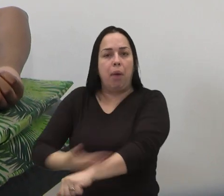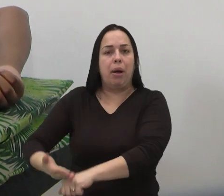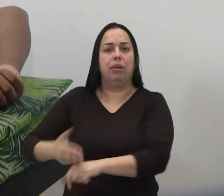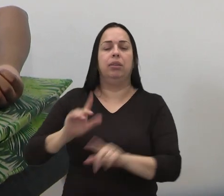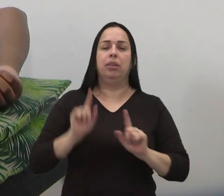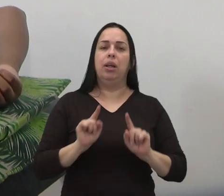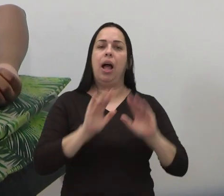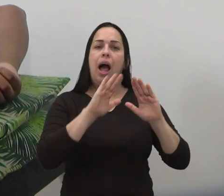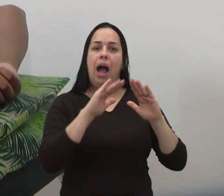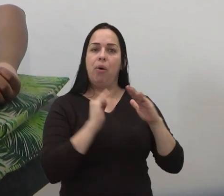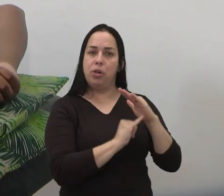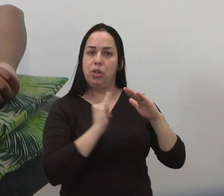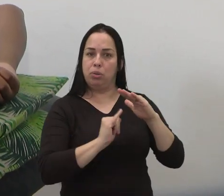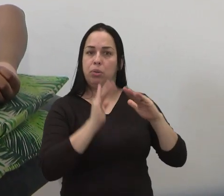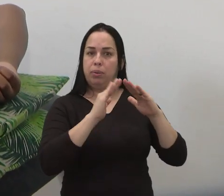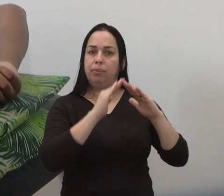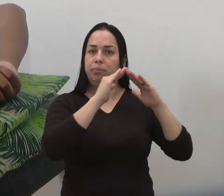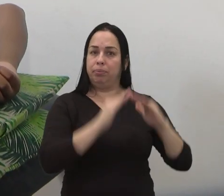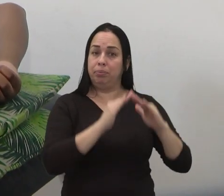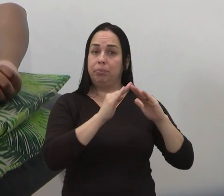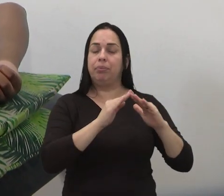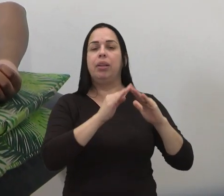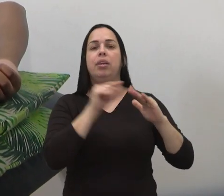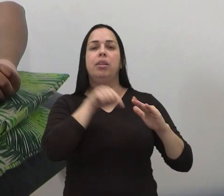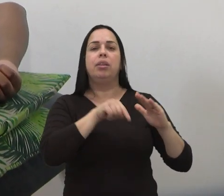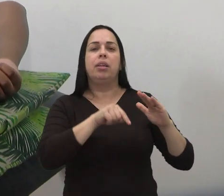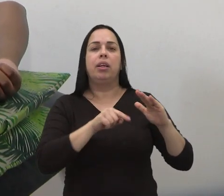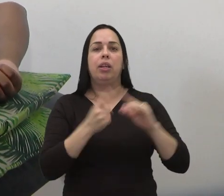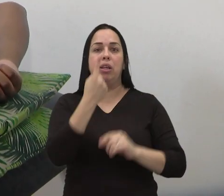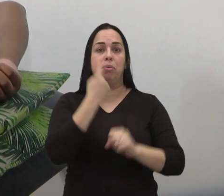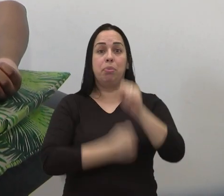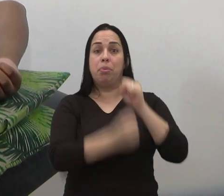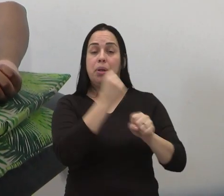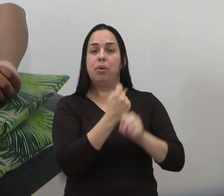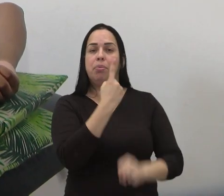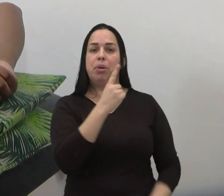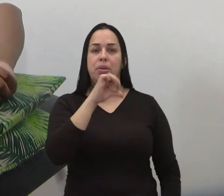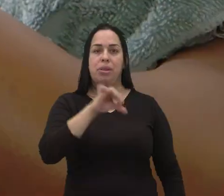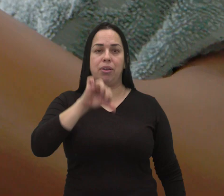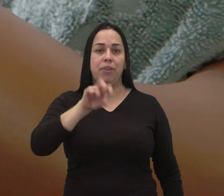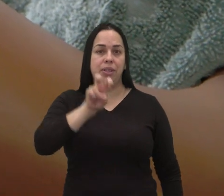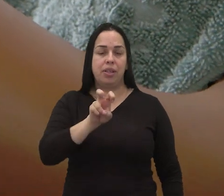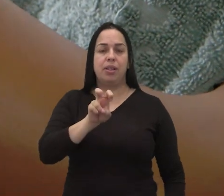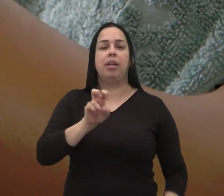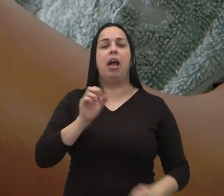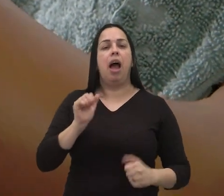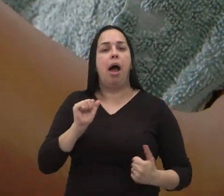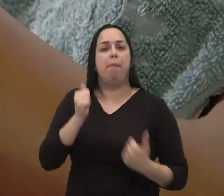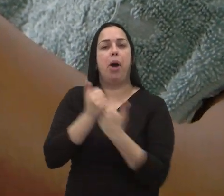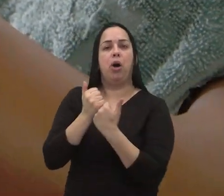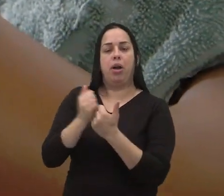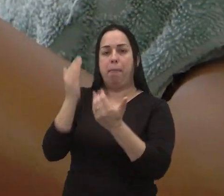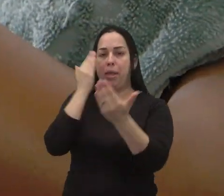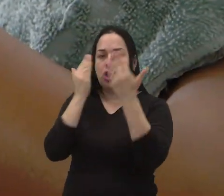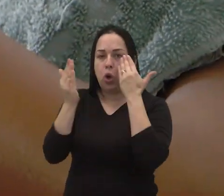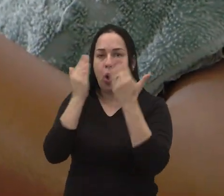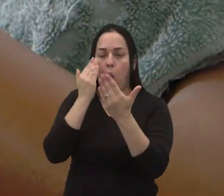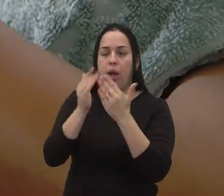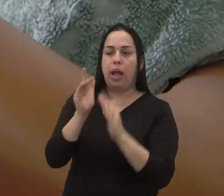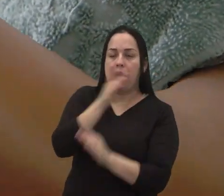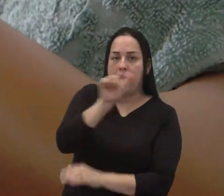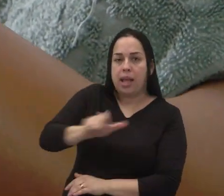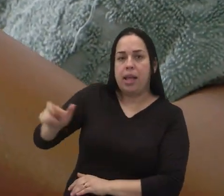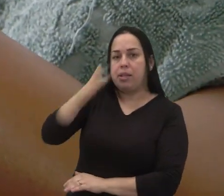Gesto é uma entidade social sem fins lucrativos que, desde 1995, presta assistência psicológica e